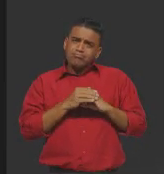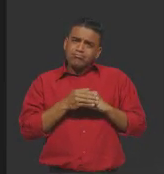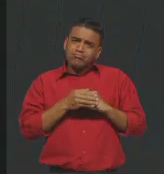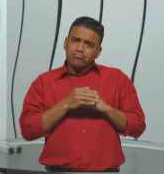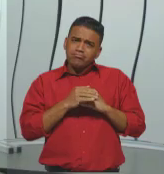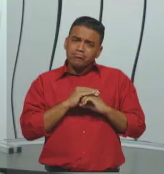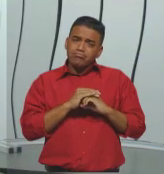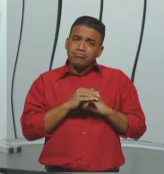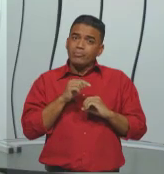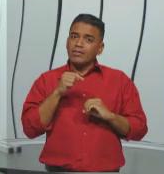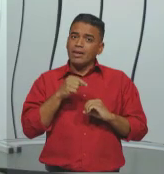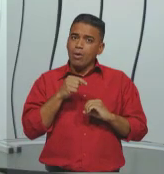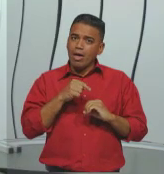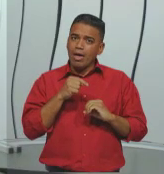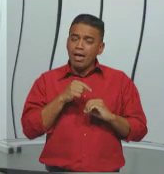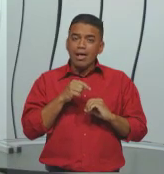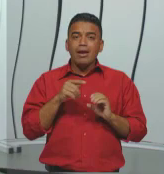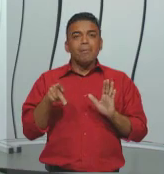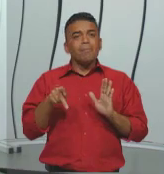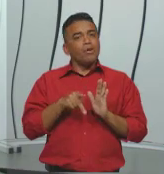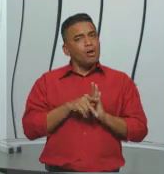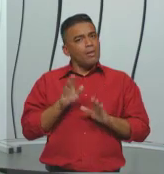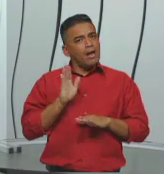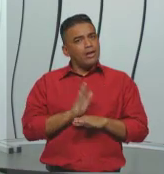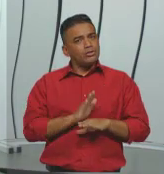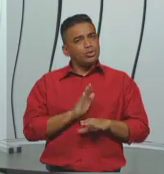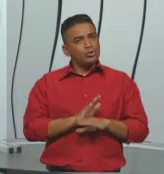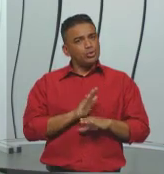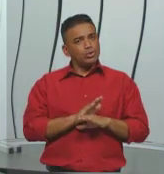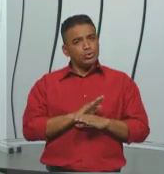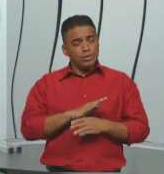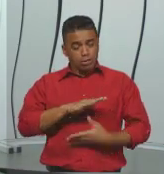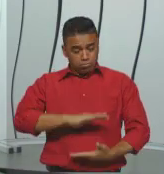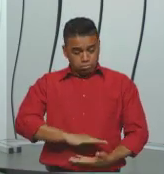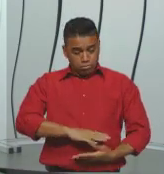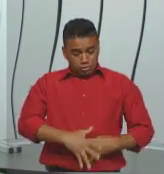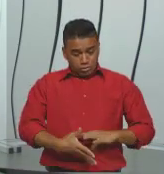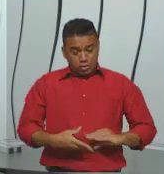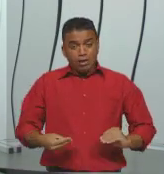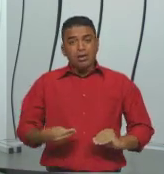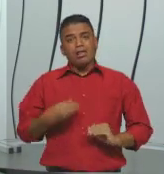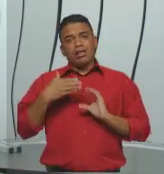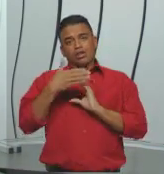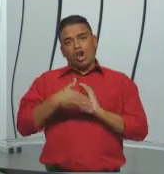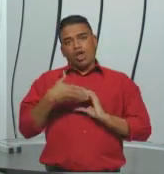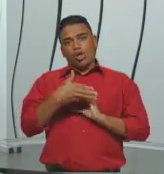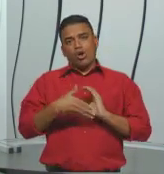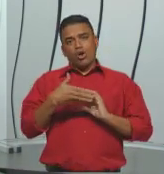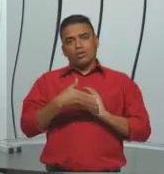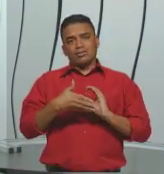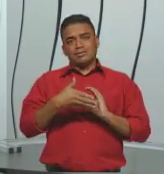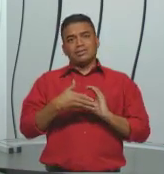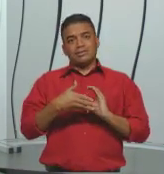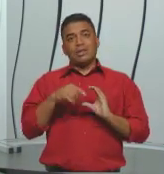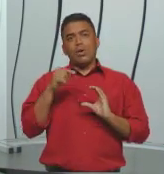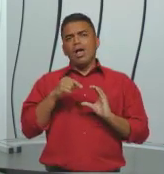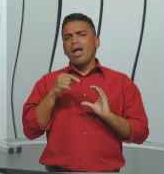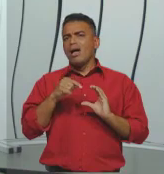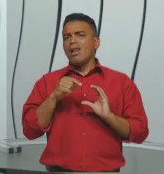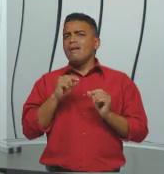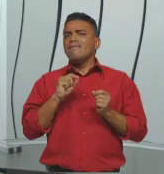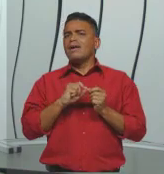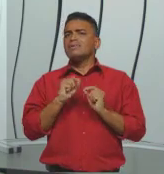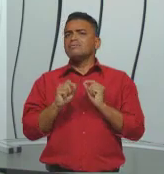também está relacionado com o metabolismo de glicose. Só que o papel aqui dos glicocorticoides é